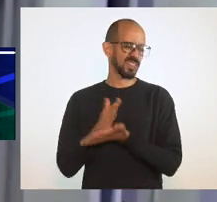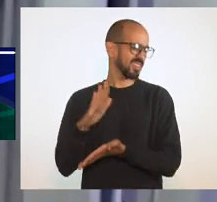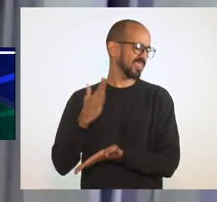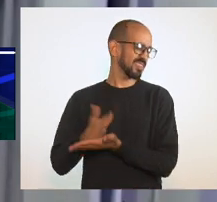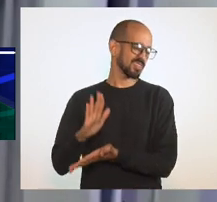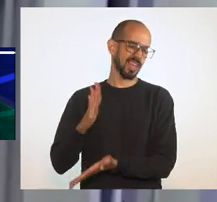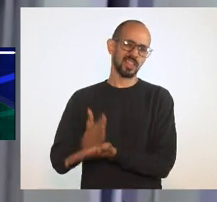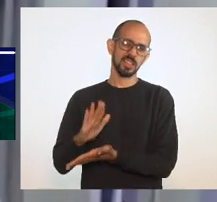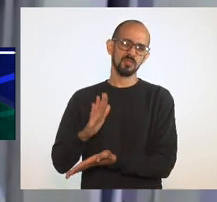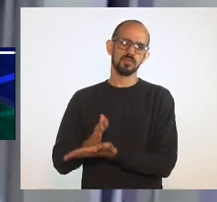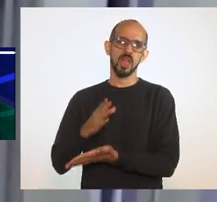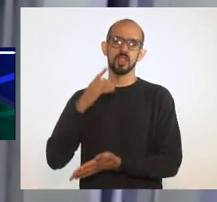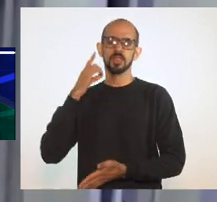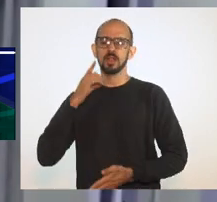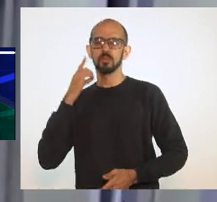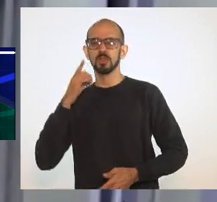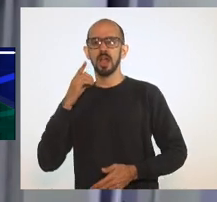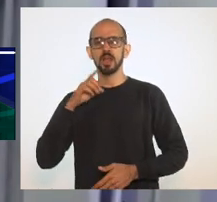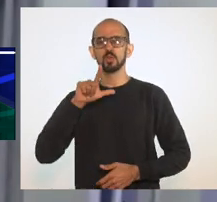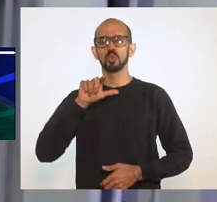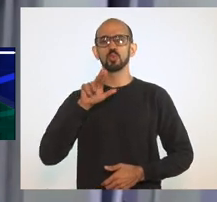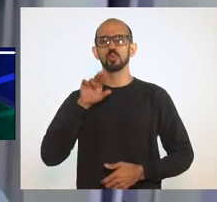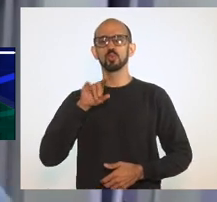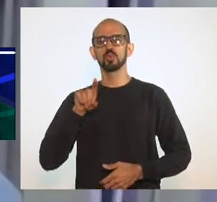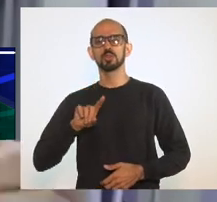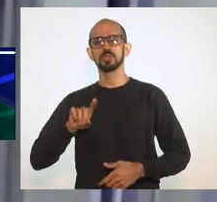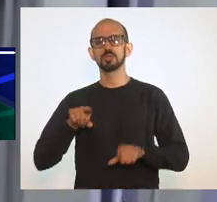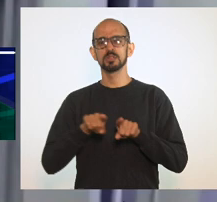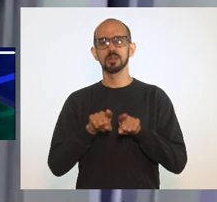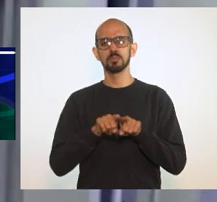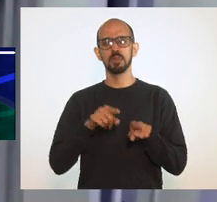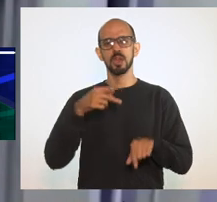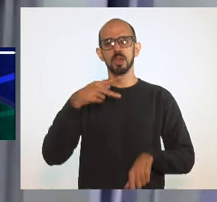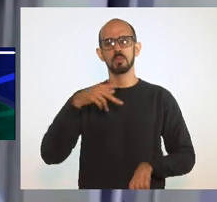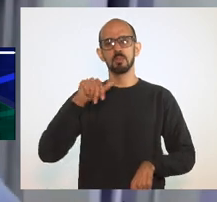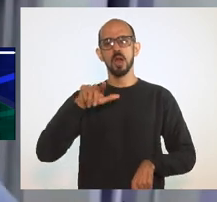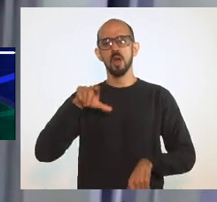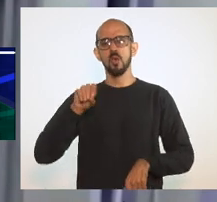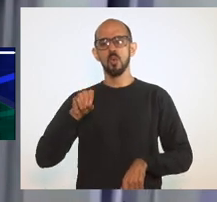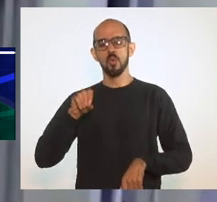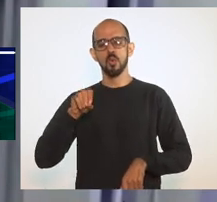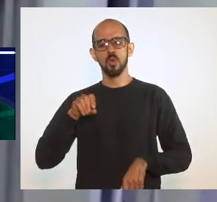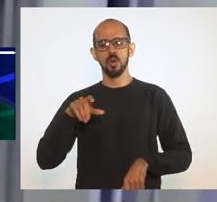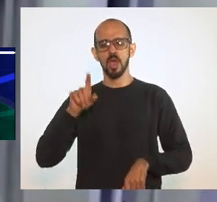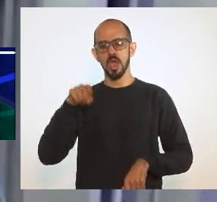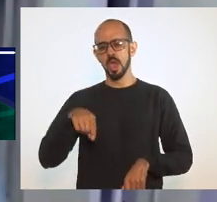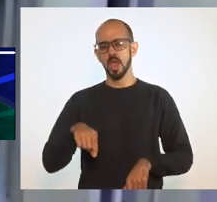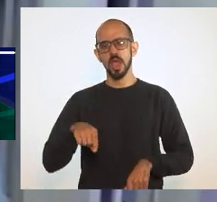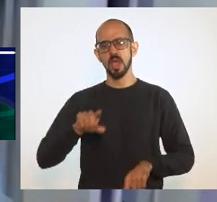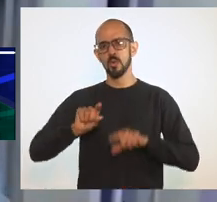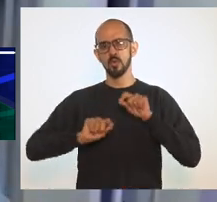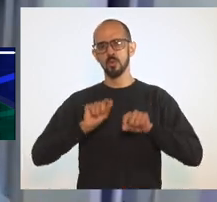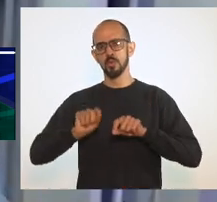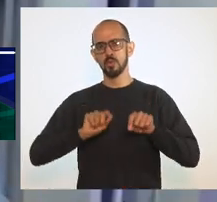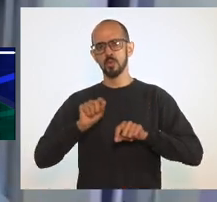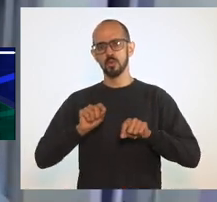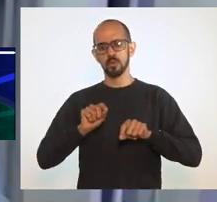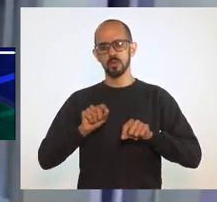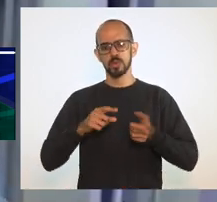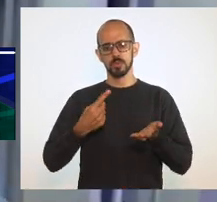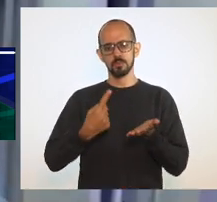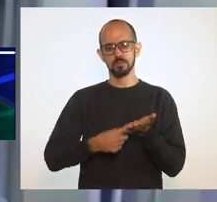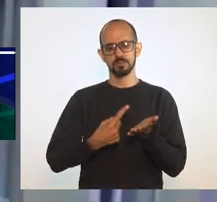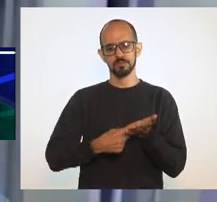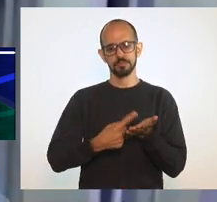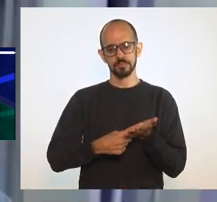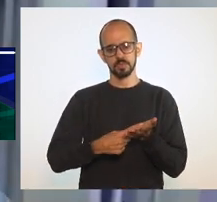Paulo, deputado Eliomar, não tem nada a ver, há uma diferença muito sensível com esta iniciativa e a agenda ultraliberal de Paulo